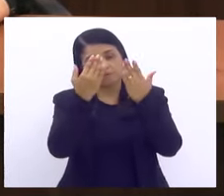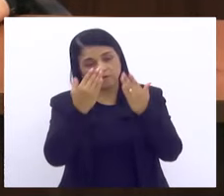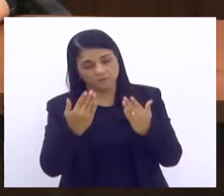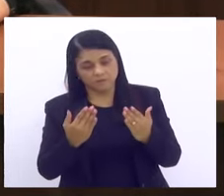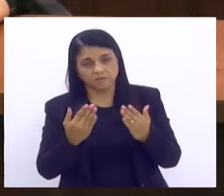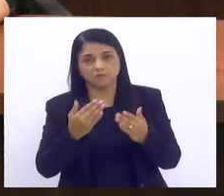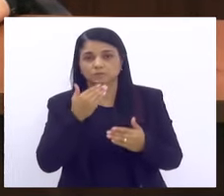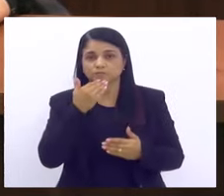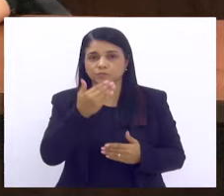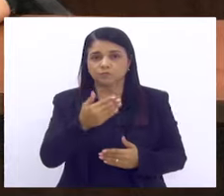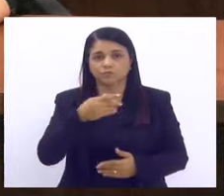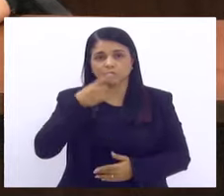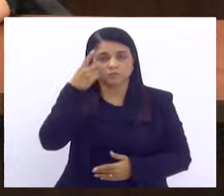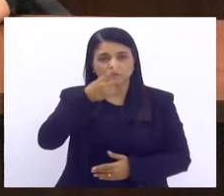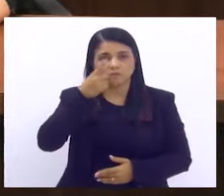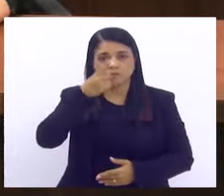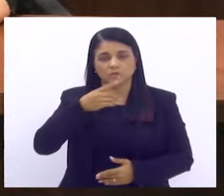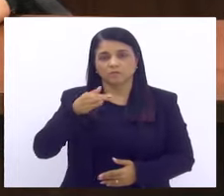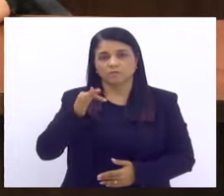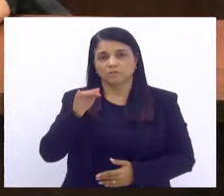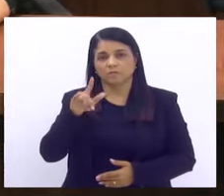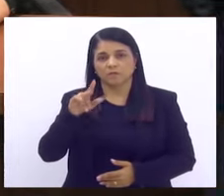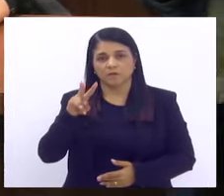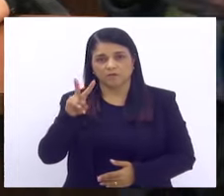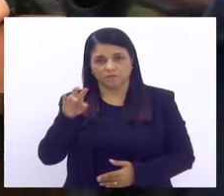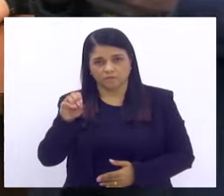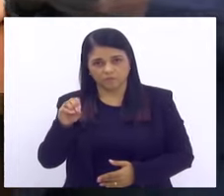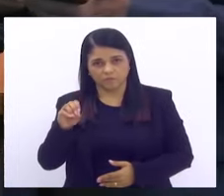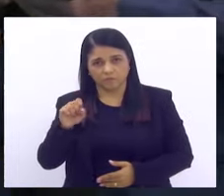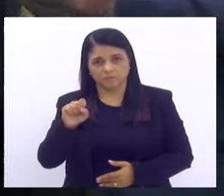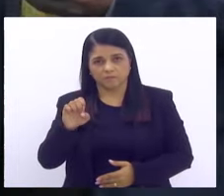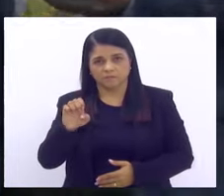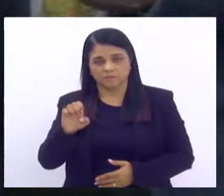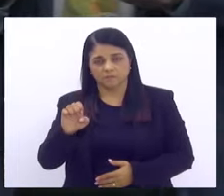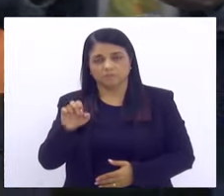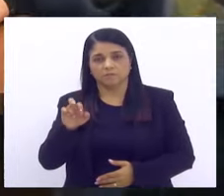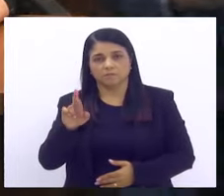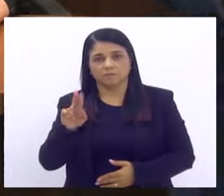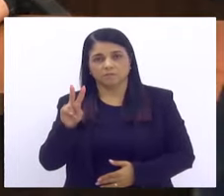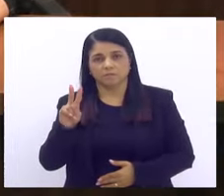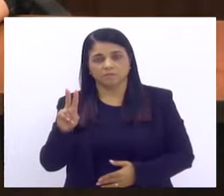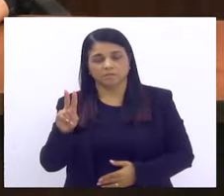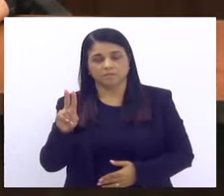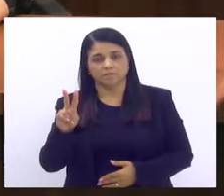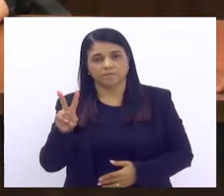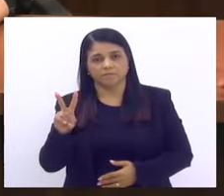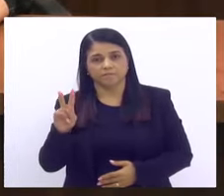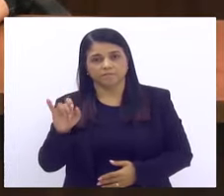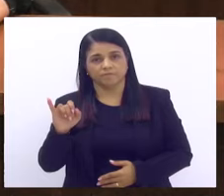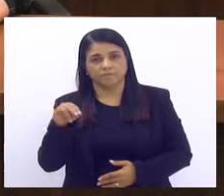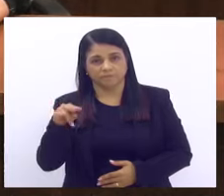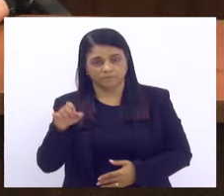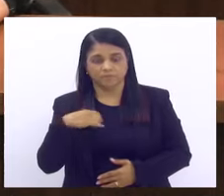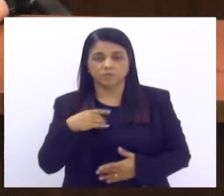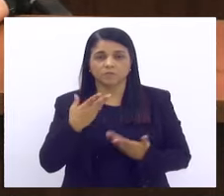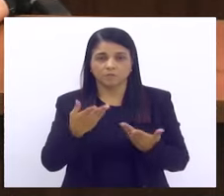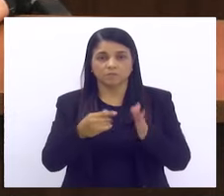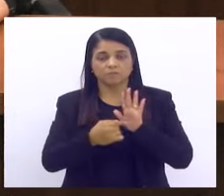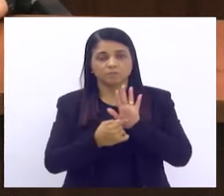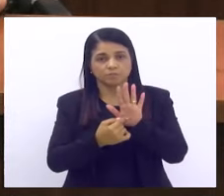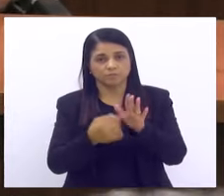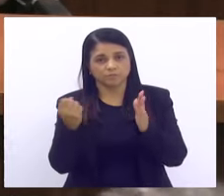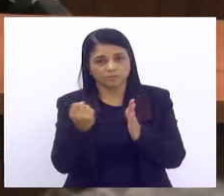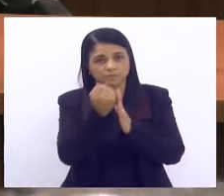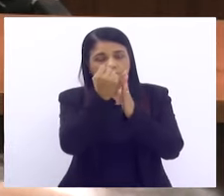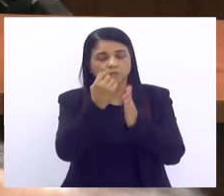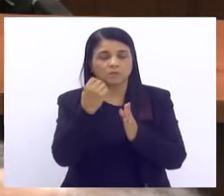Verificação solicitada pelo deputado Flávio Serafini. Deputado Tiaju, eu quero apresentar o destaque para o